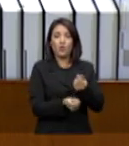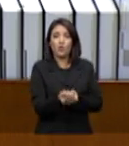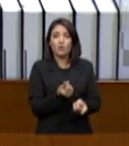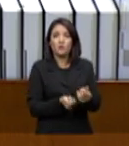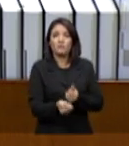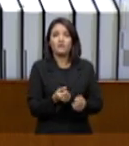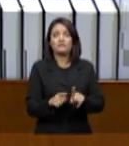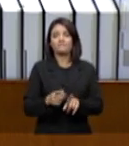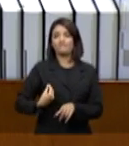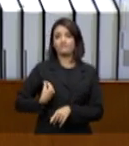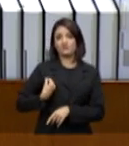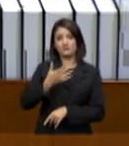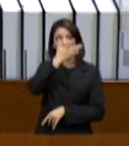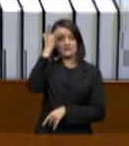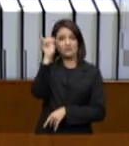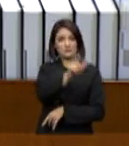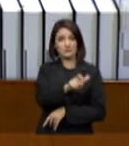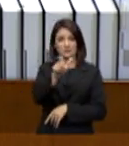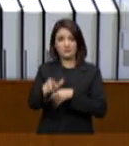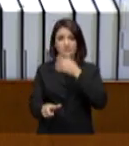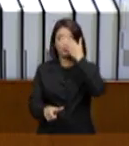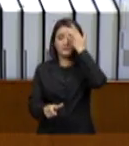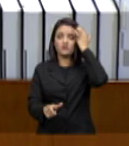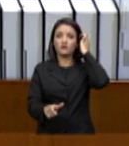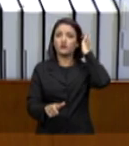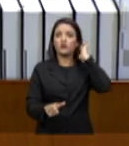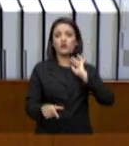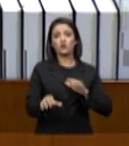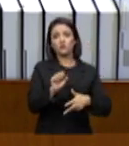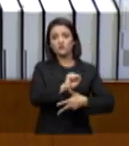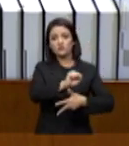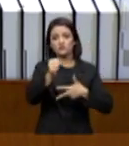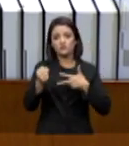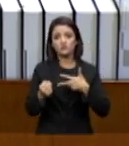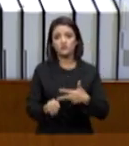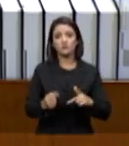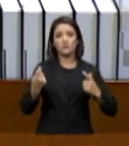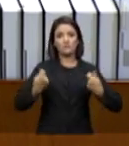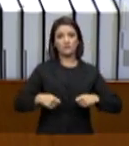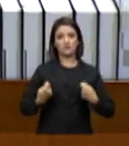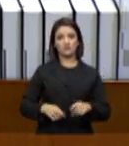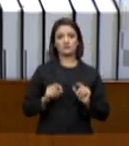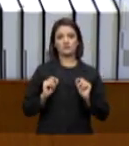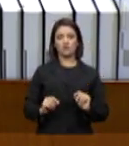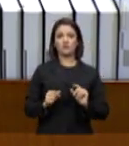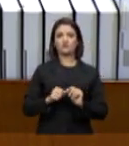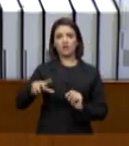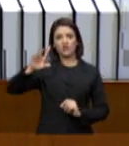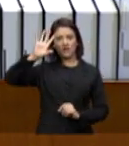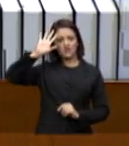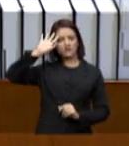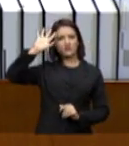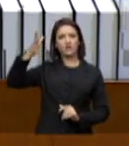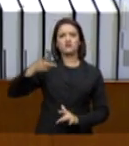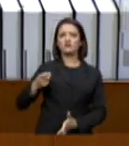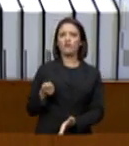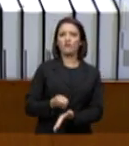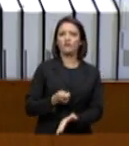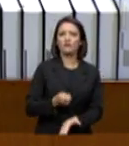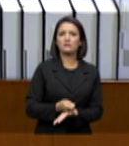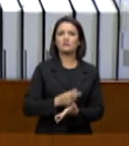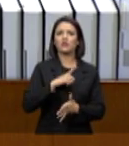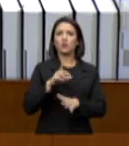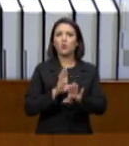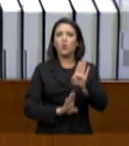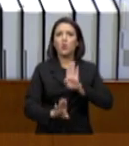de todos os poderes públicos devem ser resolutivos e firmes na adoção de medidas de